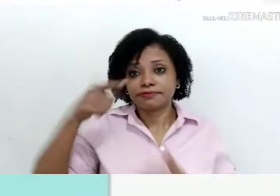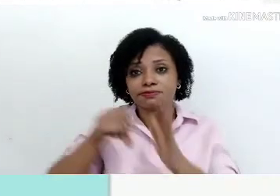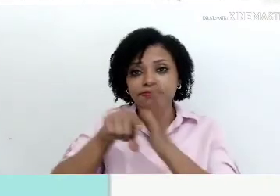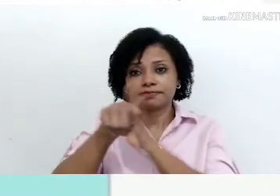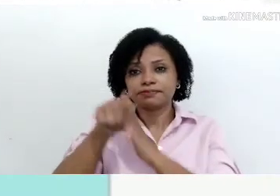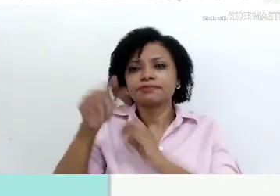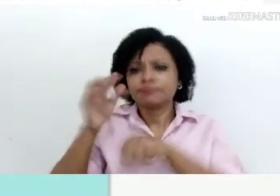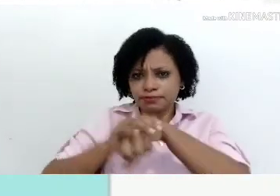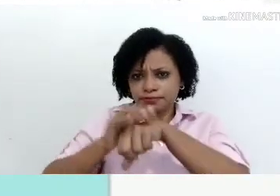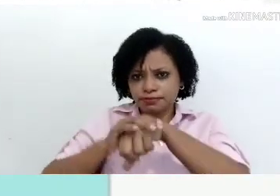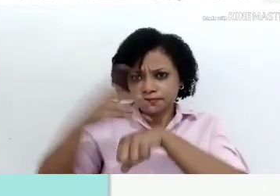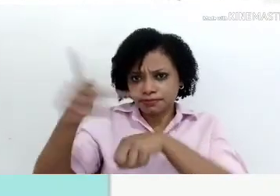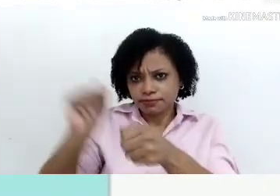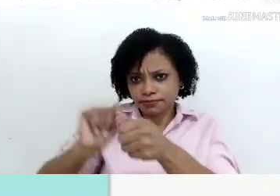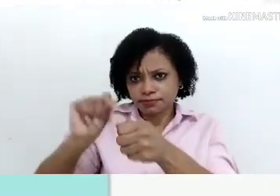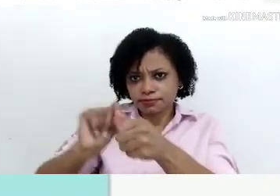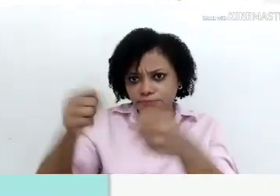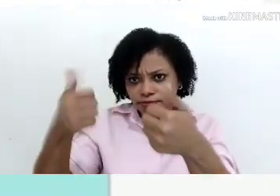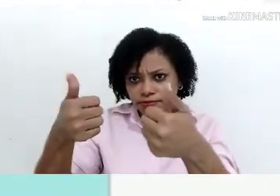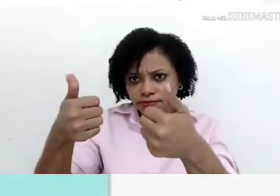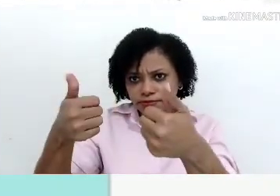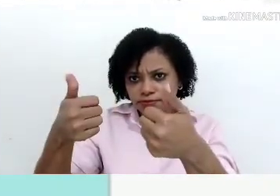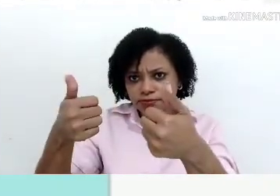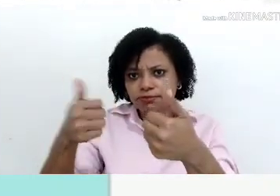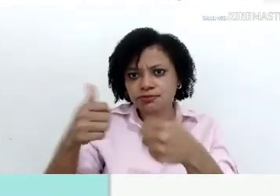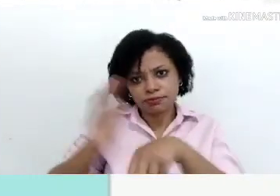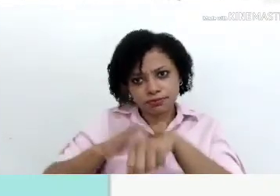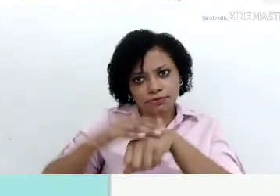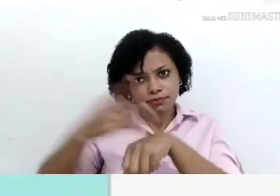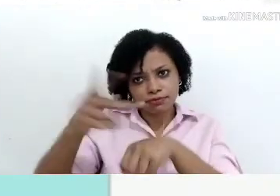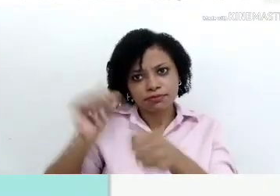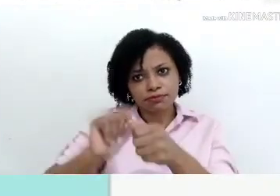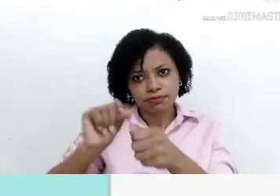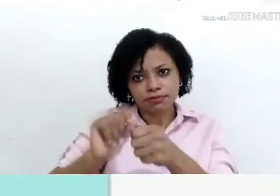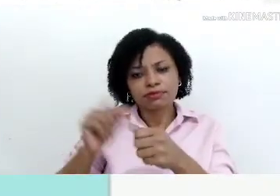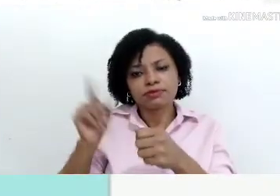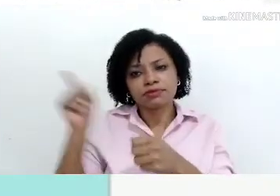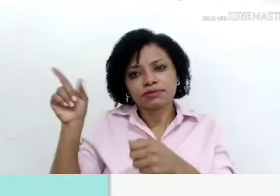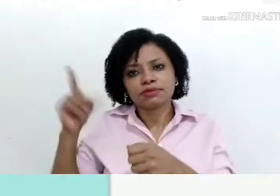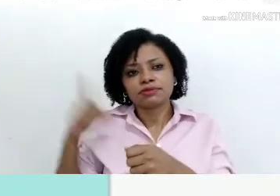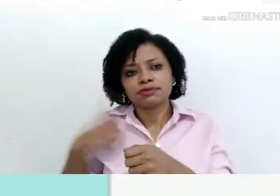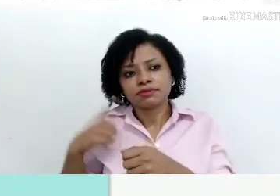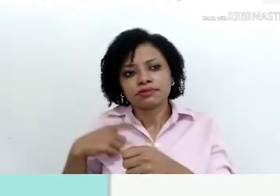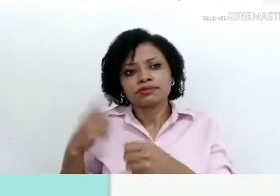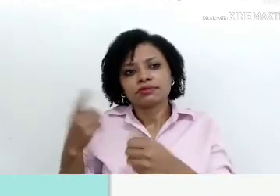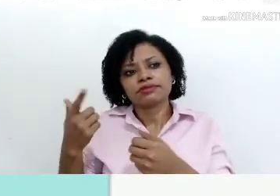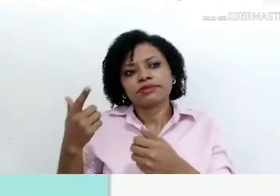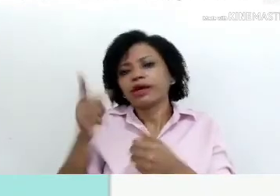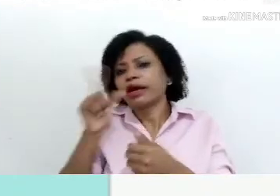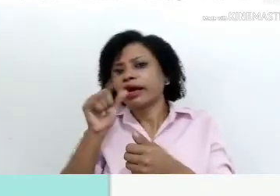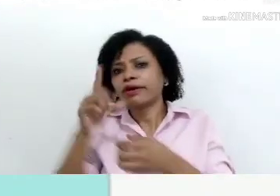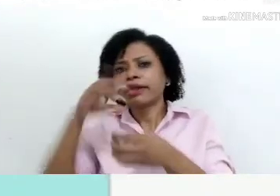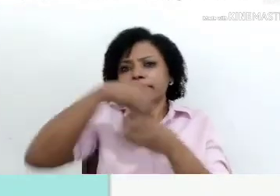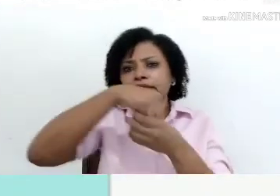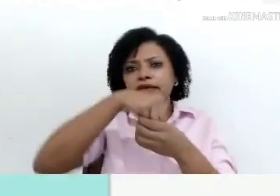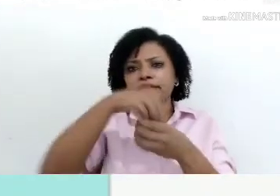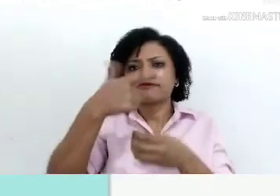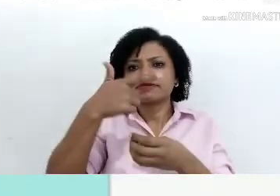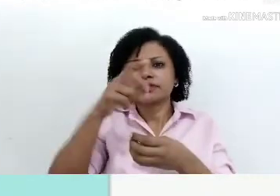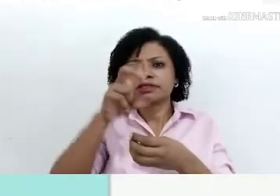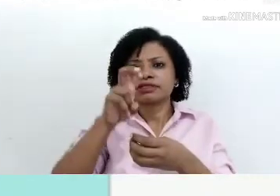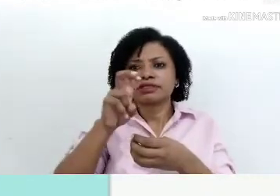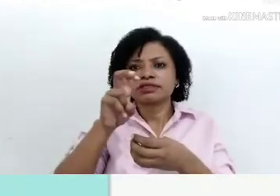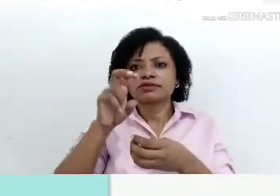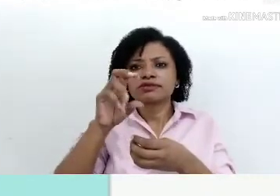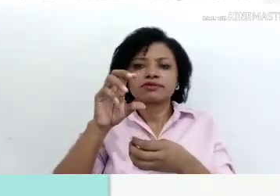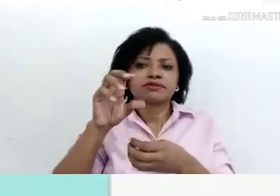Essa segunda questão eu gostaria que vocês fizessem, tá? Ao se dissolver uma determinada quantidade de cloreto de amônio em água a 25 graus, obteve-se